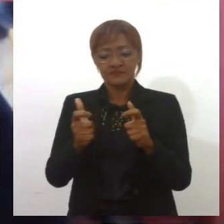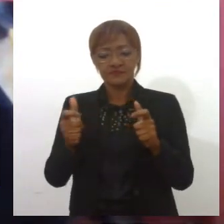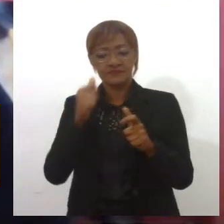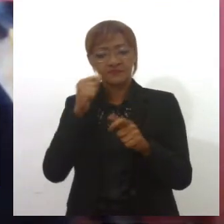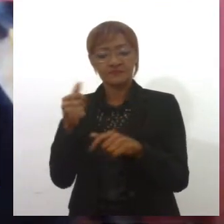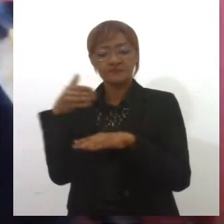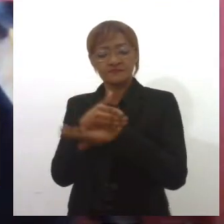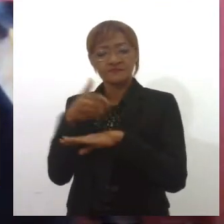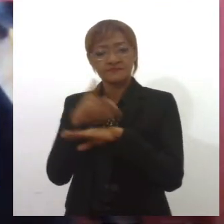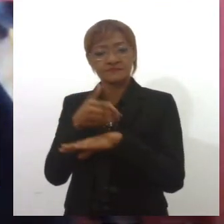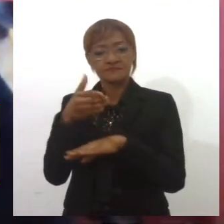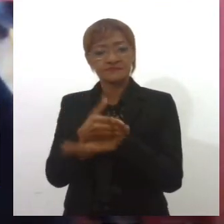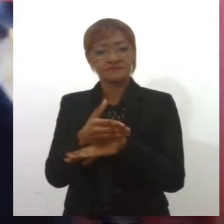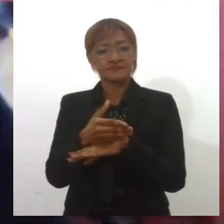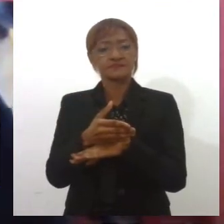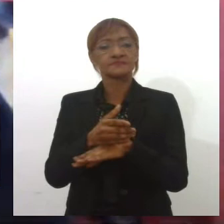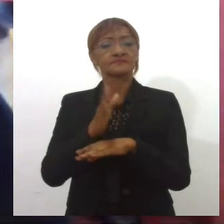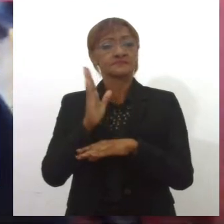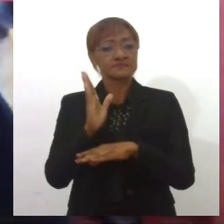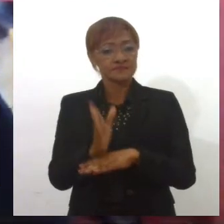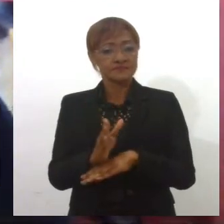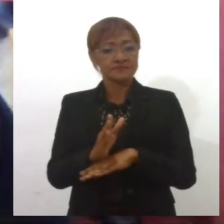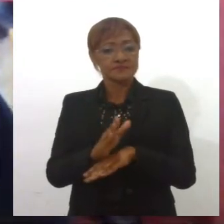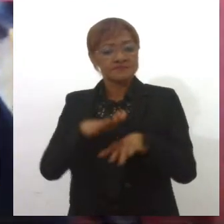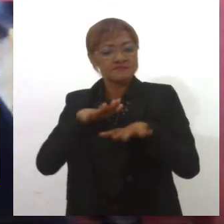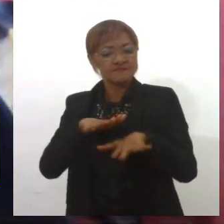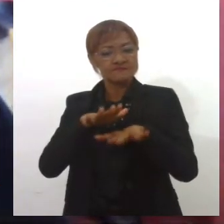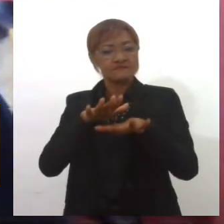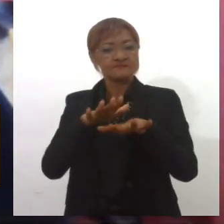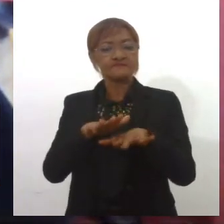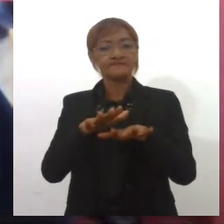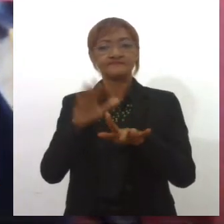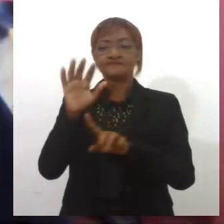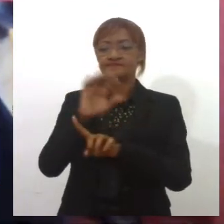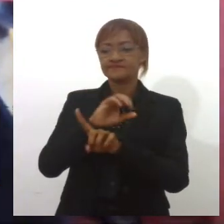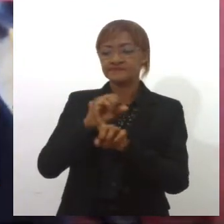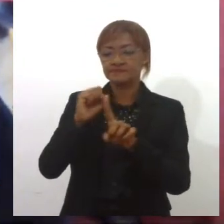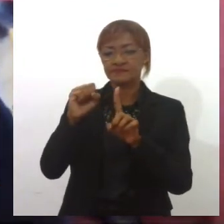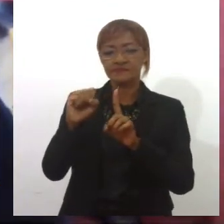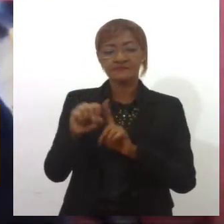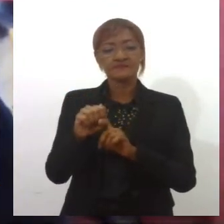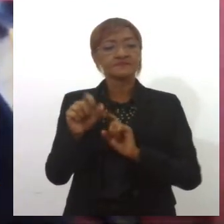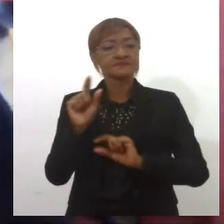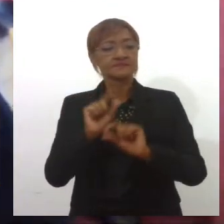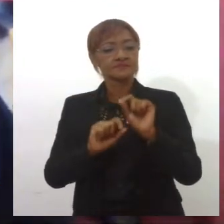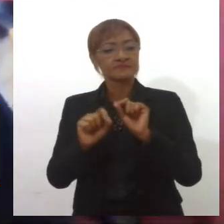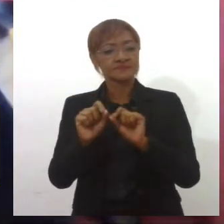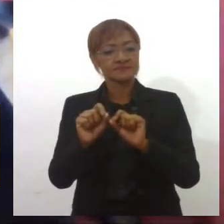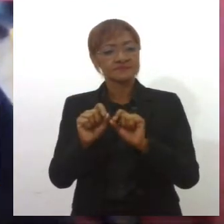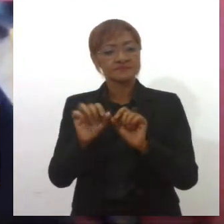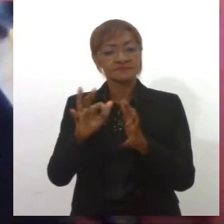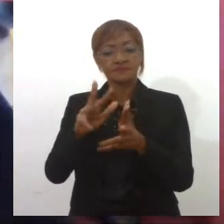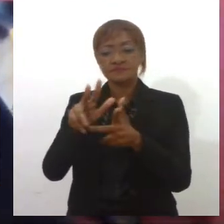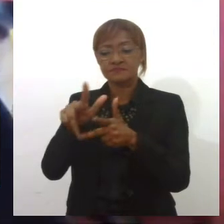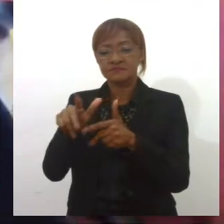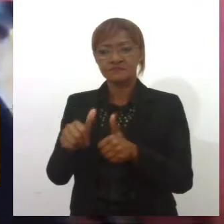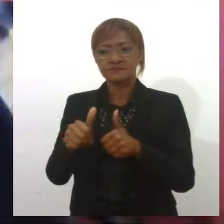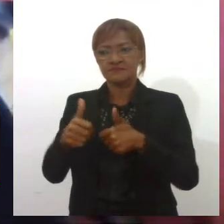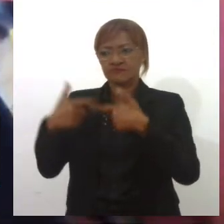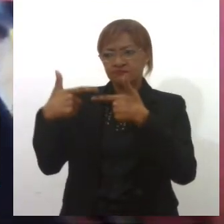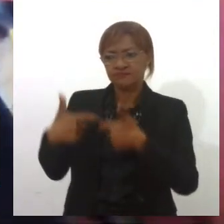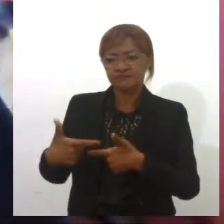né, nas exigências, nos movimentos políticos e sociais, uma vez que o mundo estava no período entre guerras, então